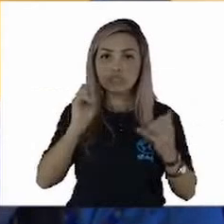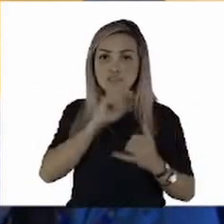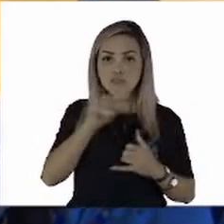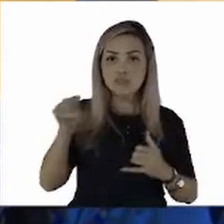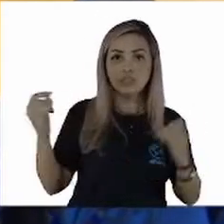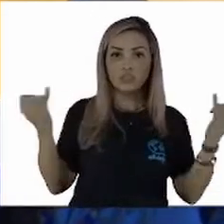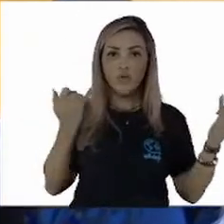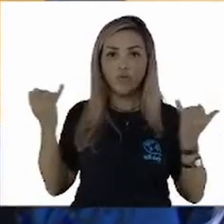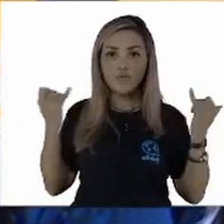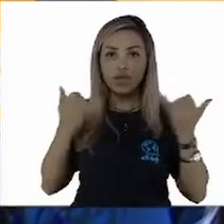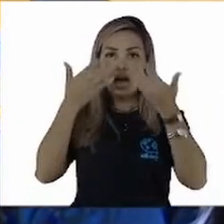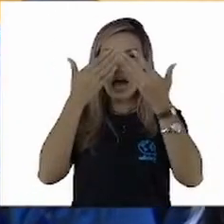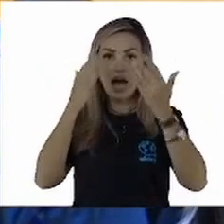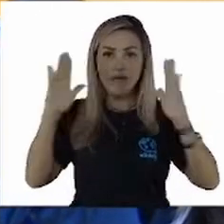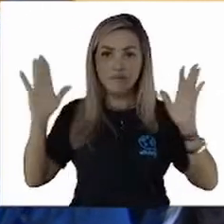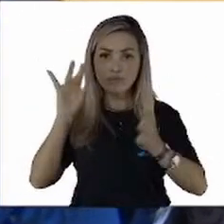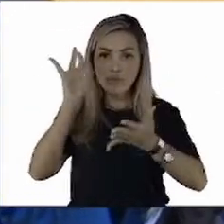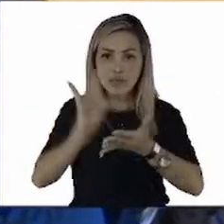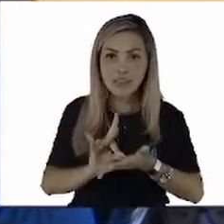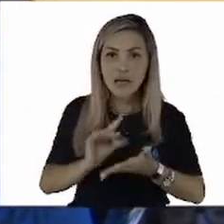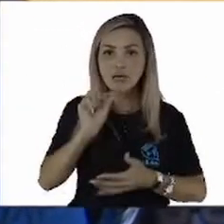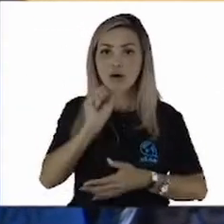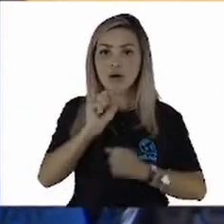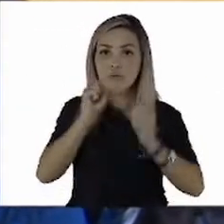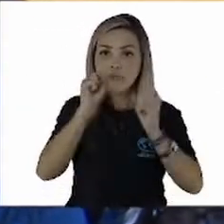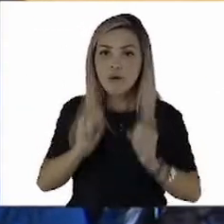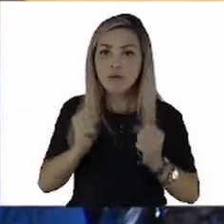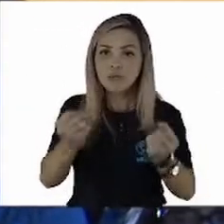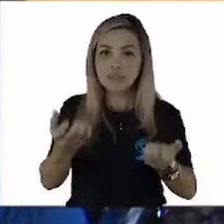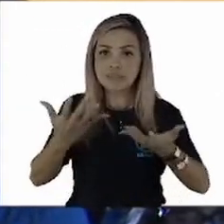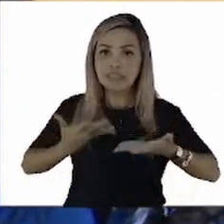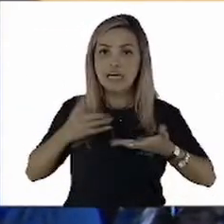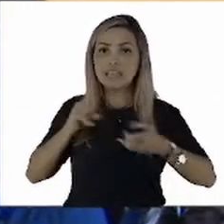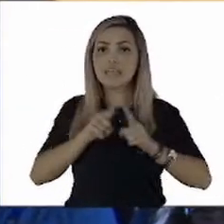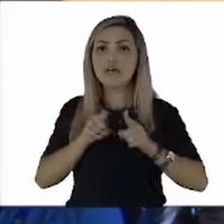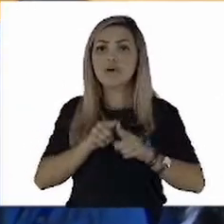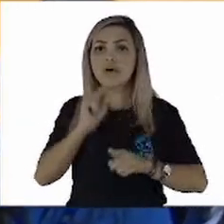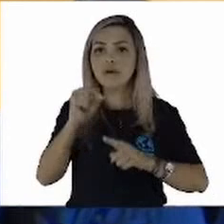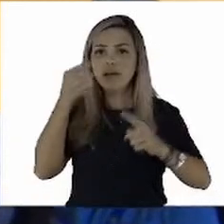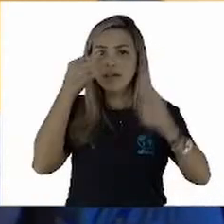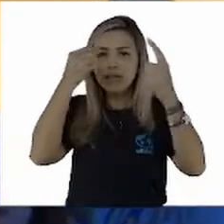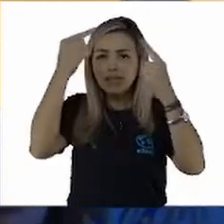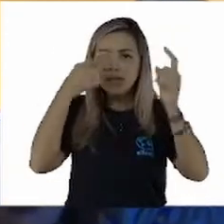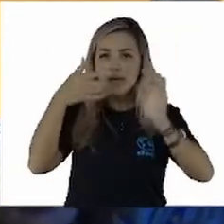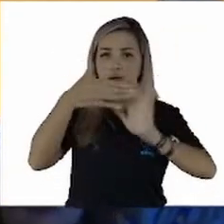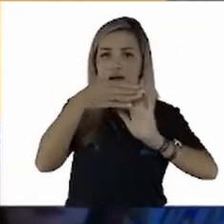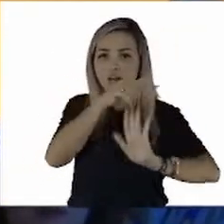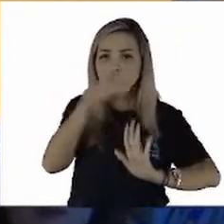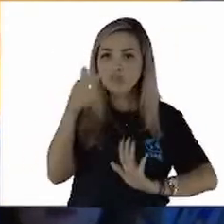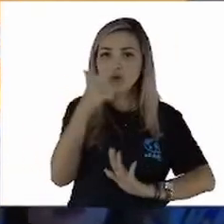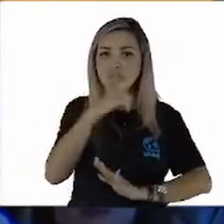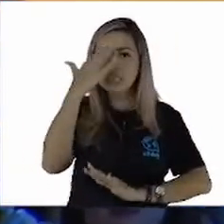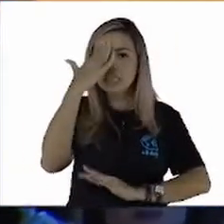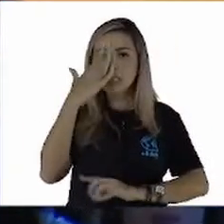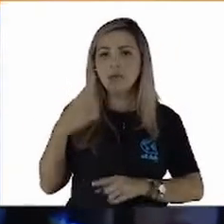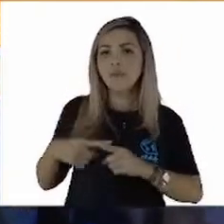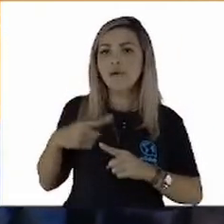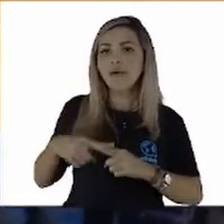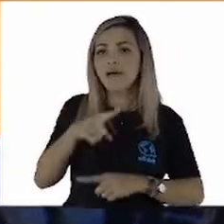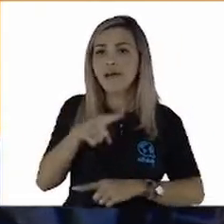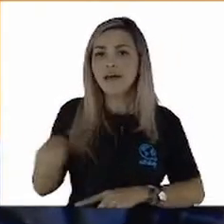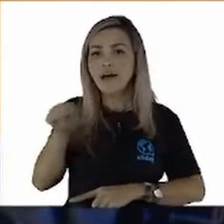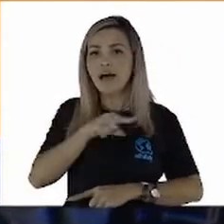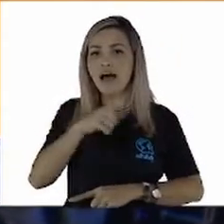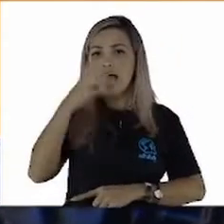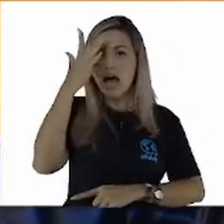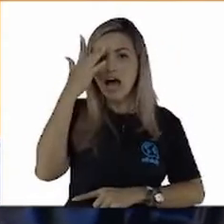você ouvir, abrir a escuta realmente, eles podem te trazer ali, ó, ideias e você entender o porquê que ele acha